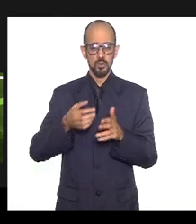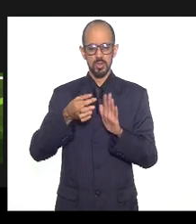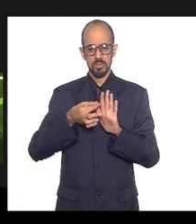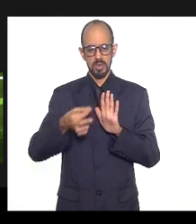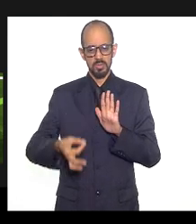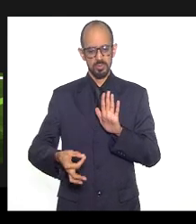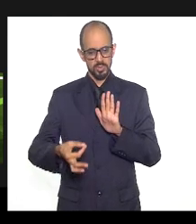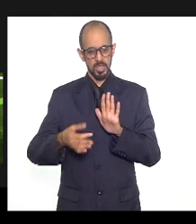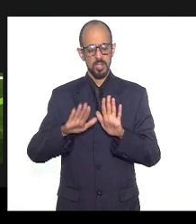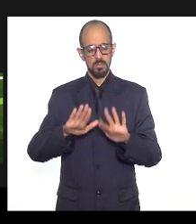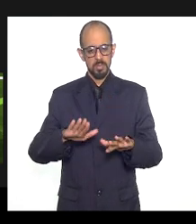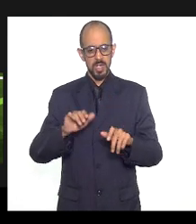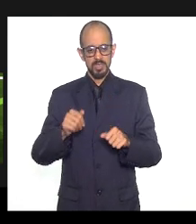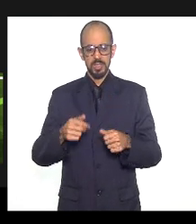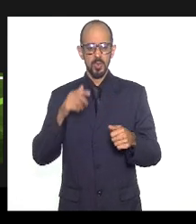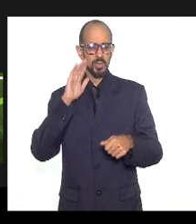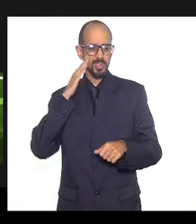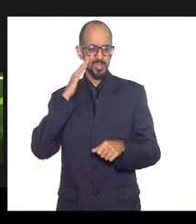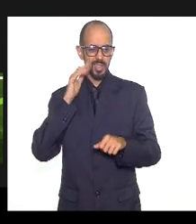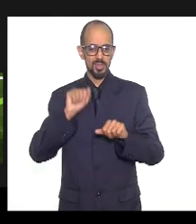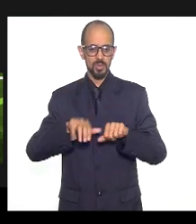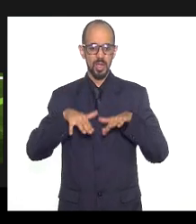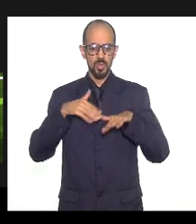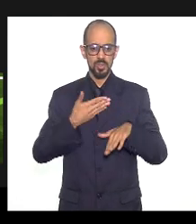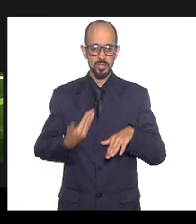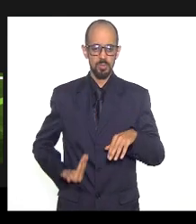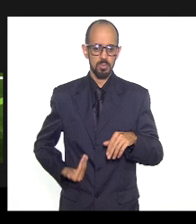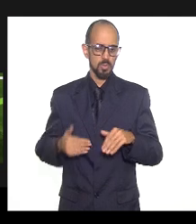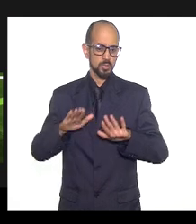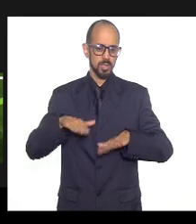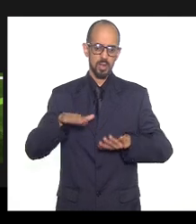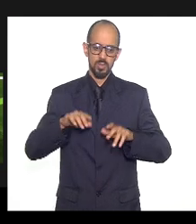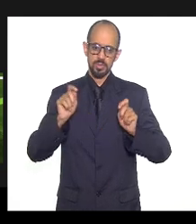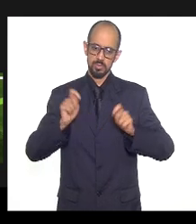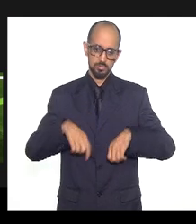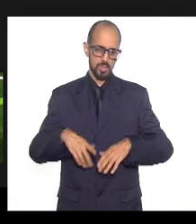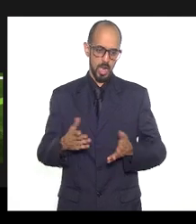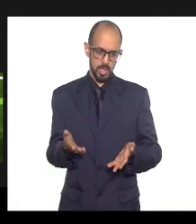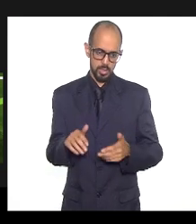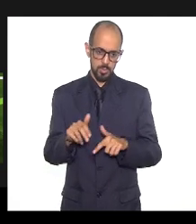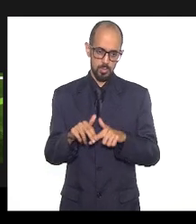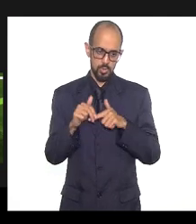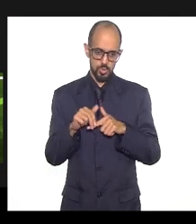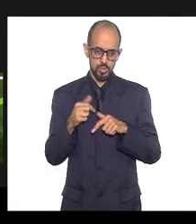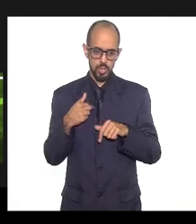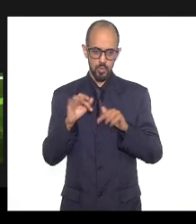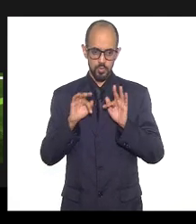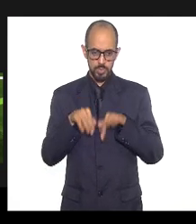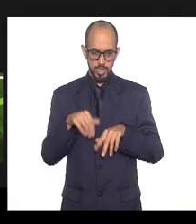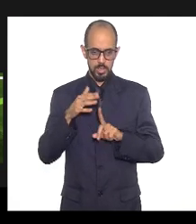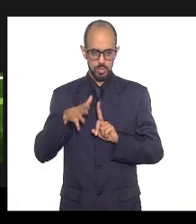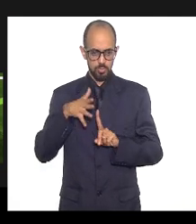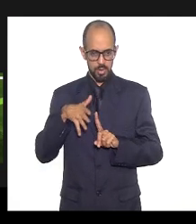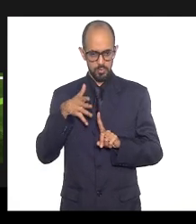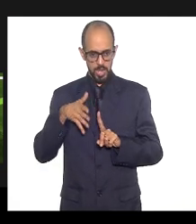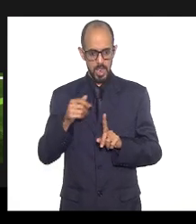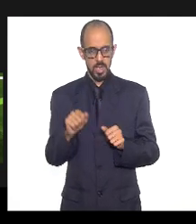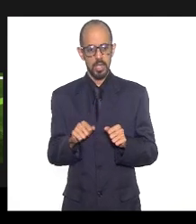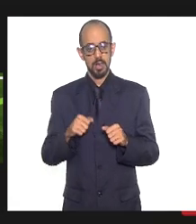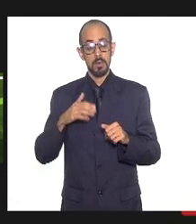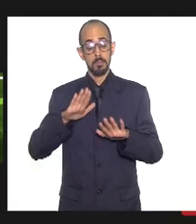eu entendo que o próprio formato da audiência pública talvez não permita. Então, eu encerro a minha fala deixando aqui, né, a